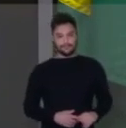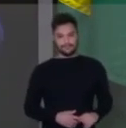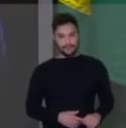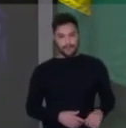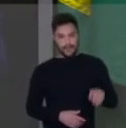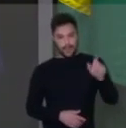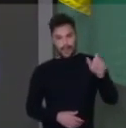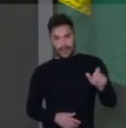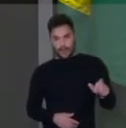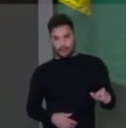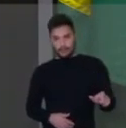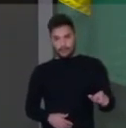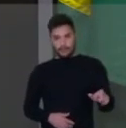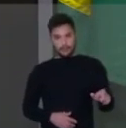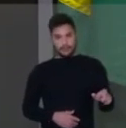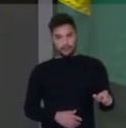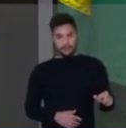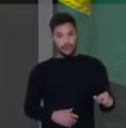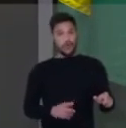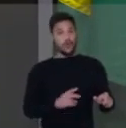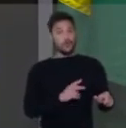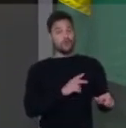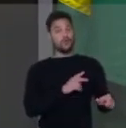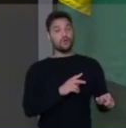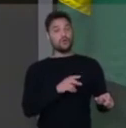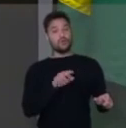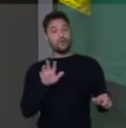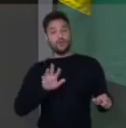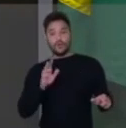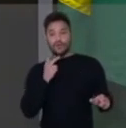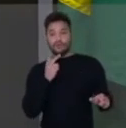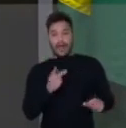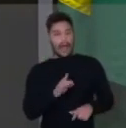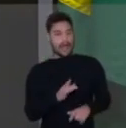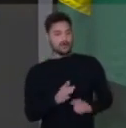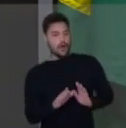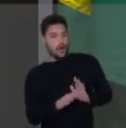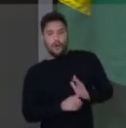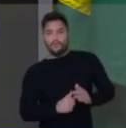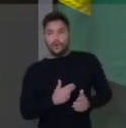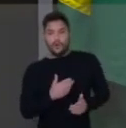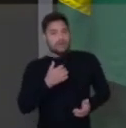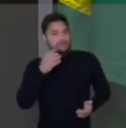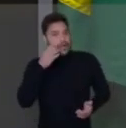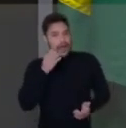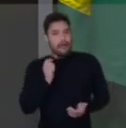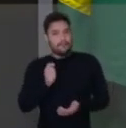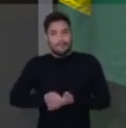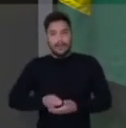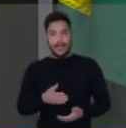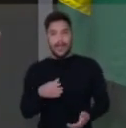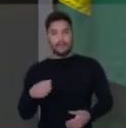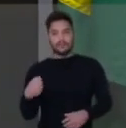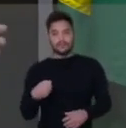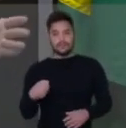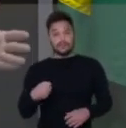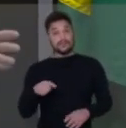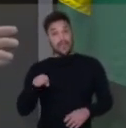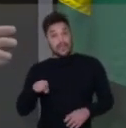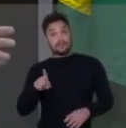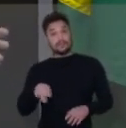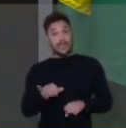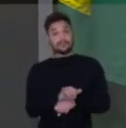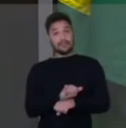ali, nas palavras do seu chefe, Lula, de que só roubou ali um celular para poder pagar uma cervejinha, esse é o plano